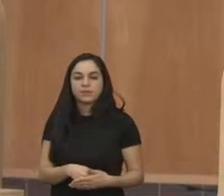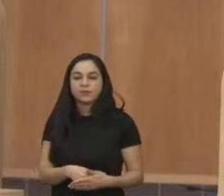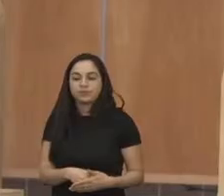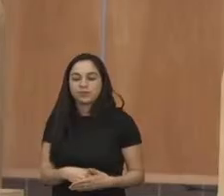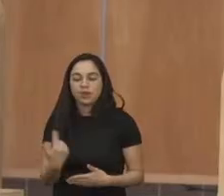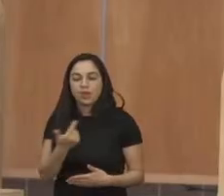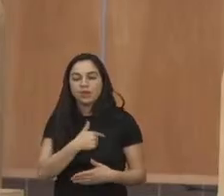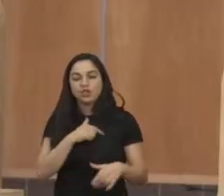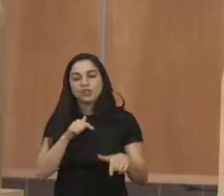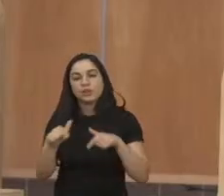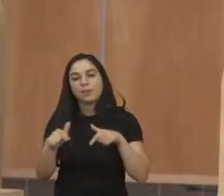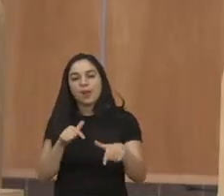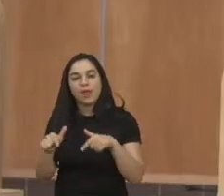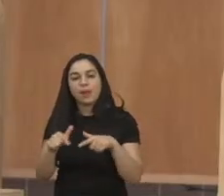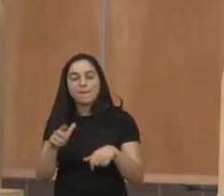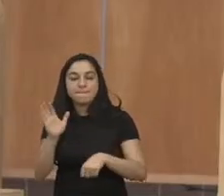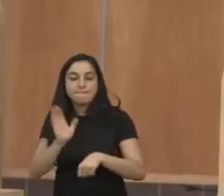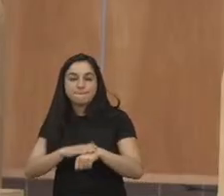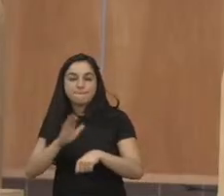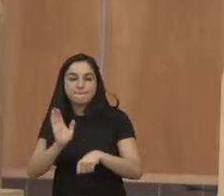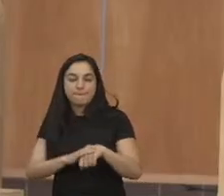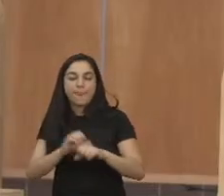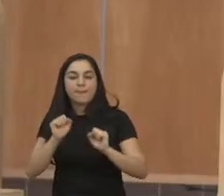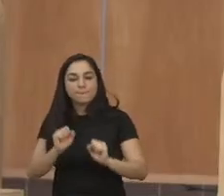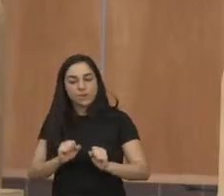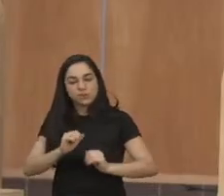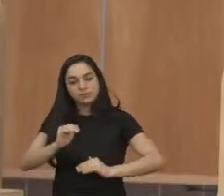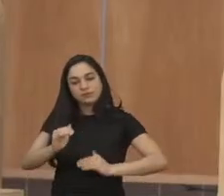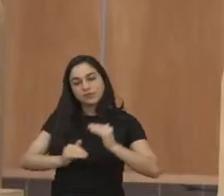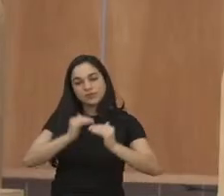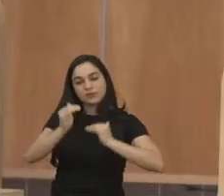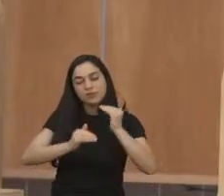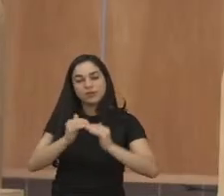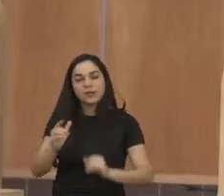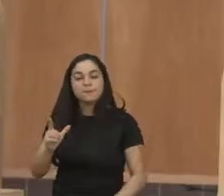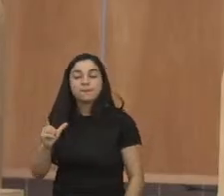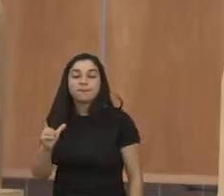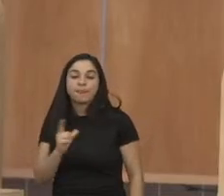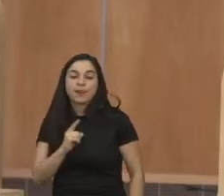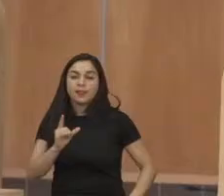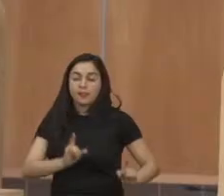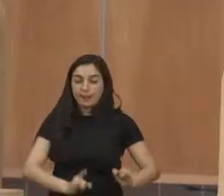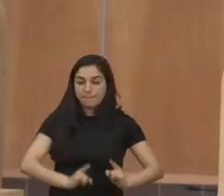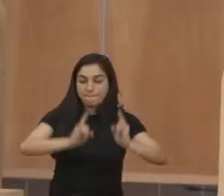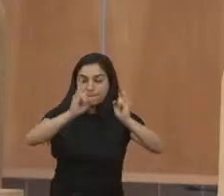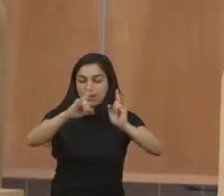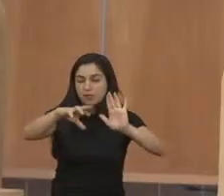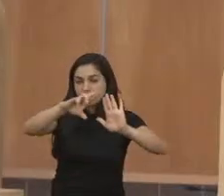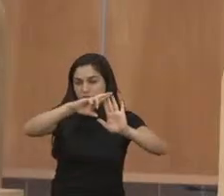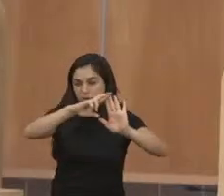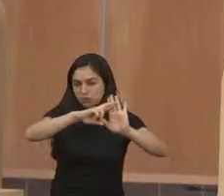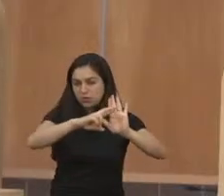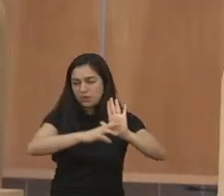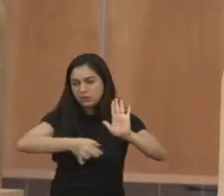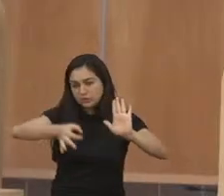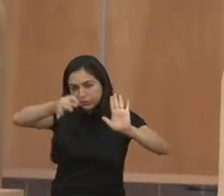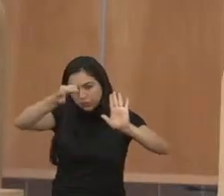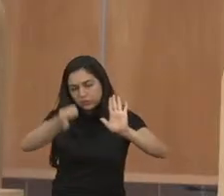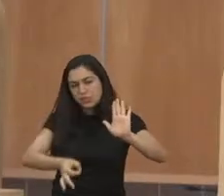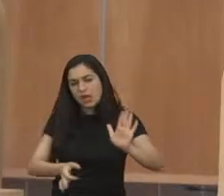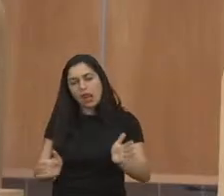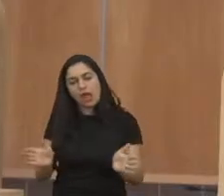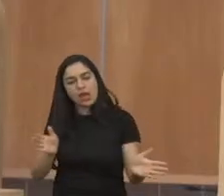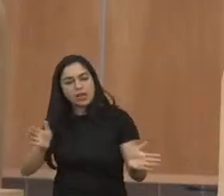também trabalhar ainda mais para que a cidade possa desenvolver, ter prédios de acordo com a norma sanitária, de acordo com a norma de